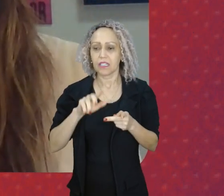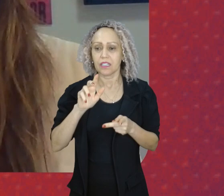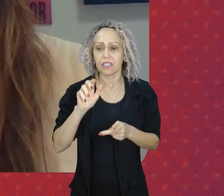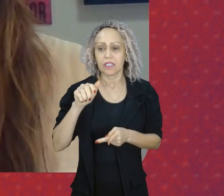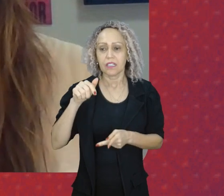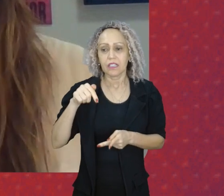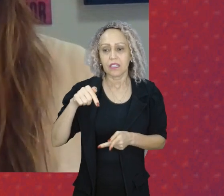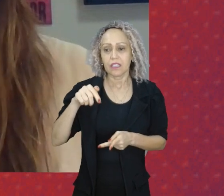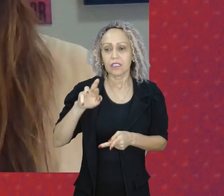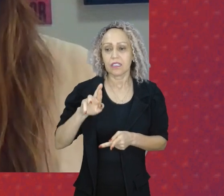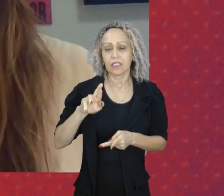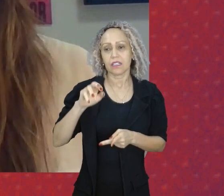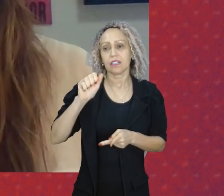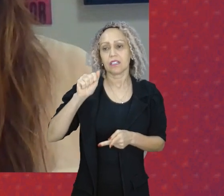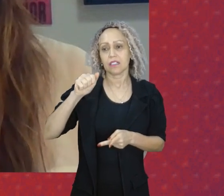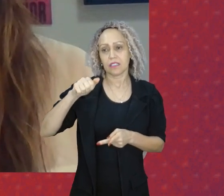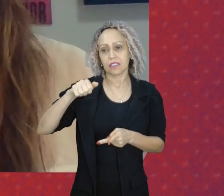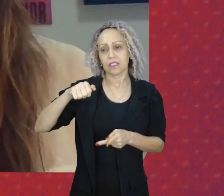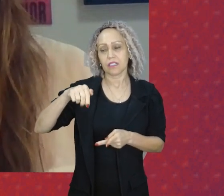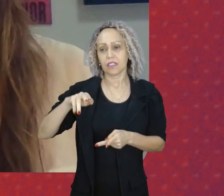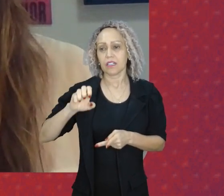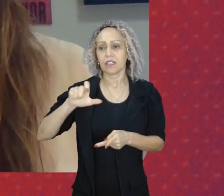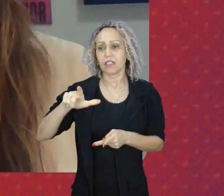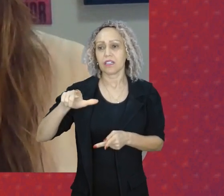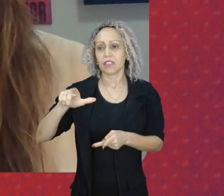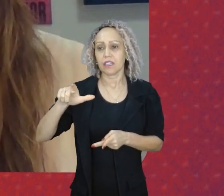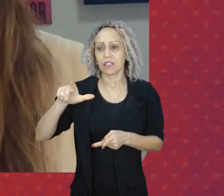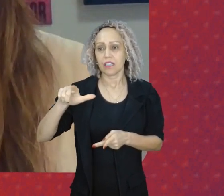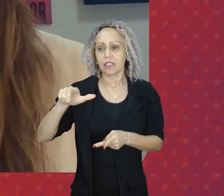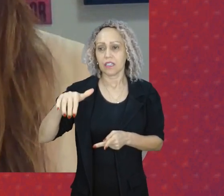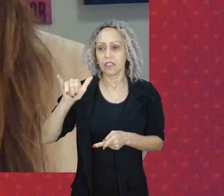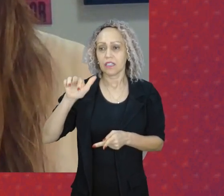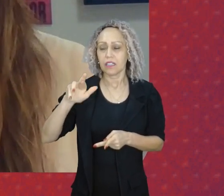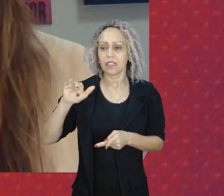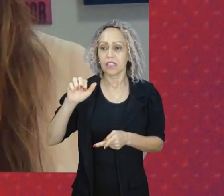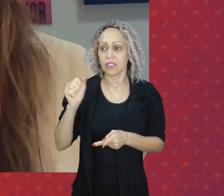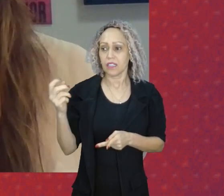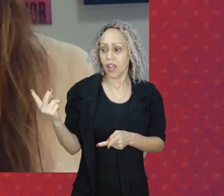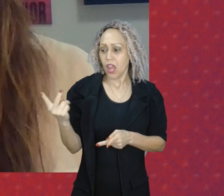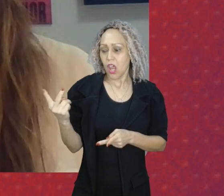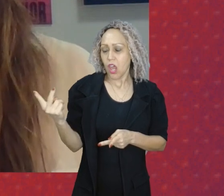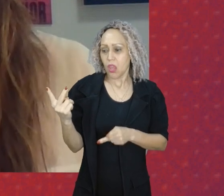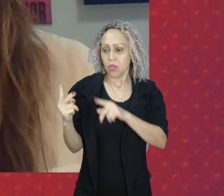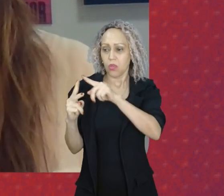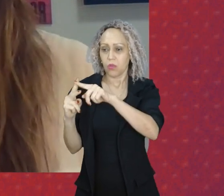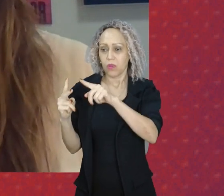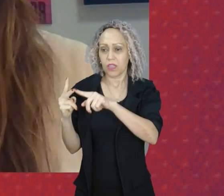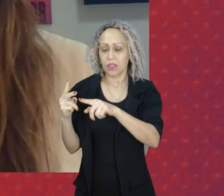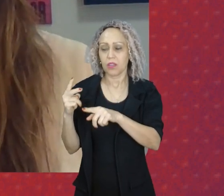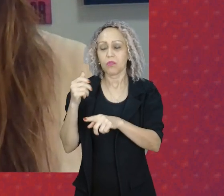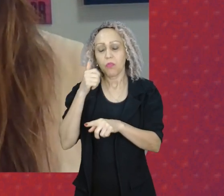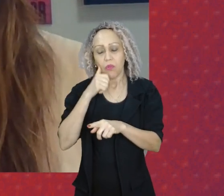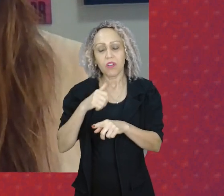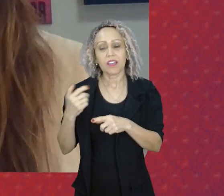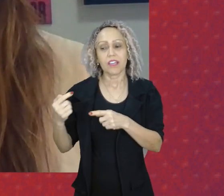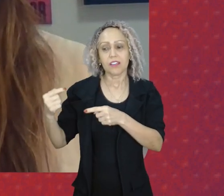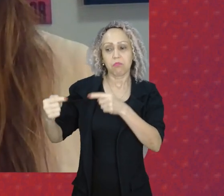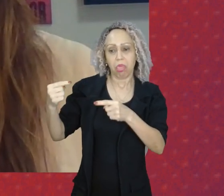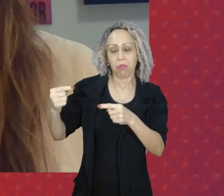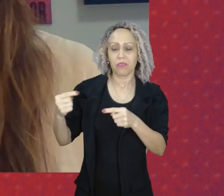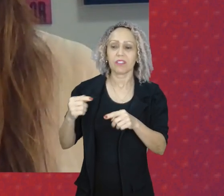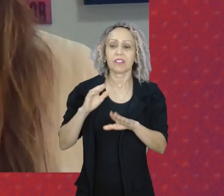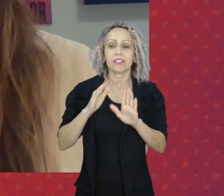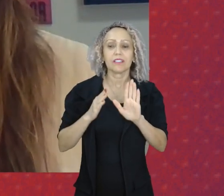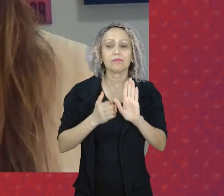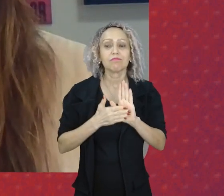que incrível, um estado em que a disputa está sendo protagonizada no segundo turno por duas mulheres. Então, fica